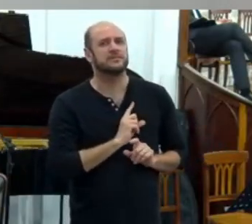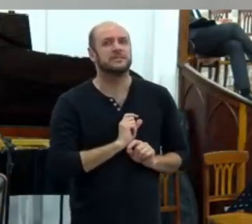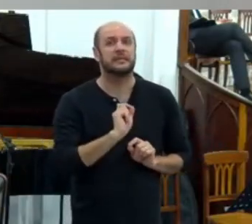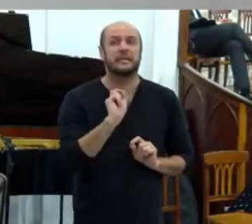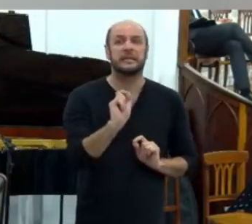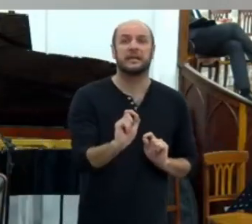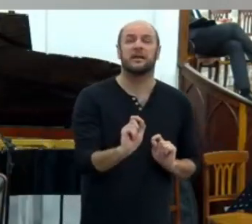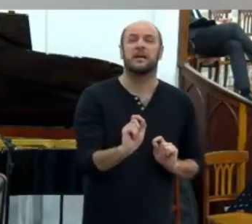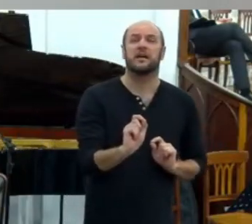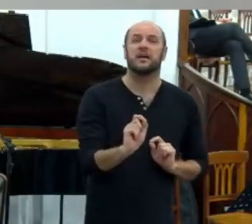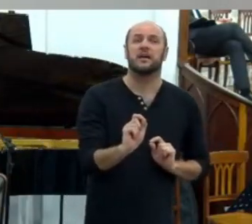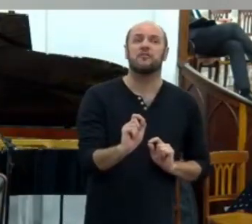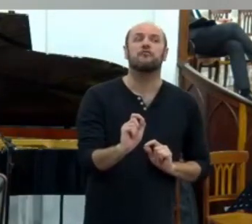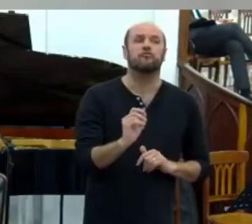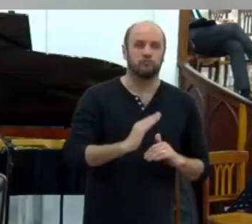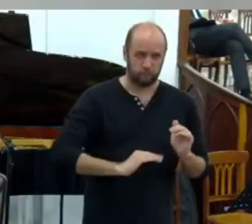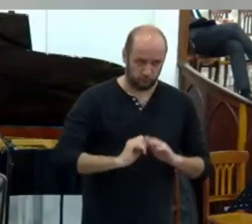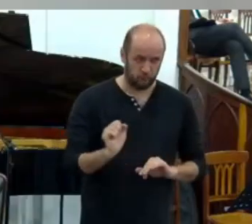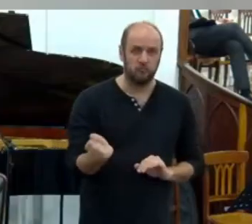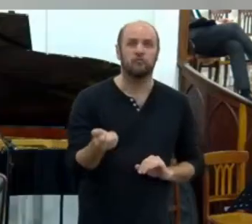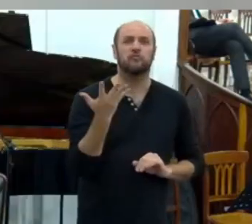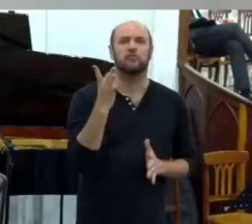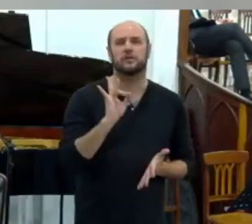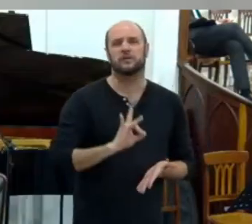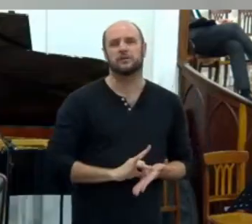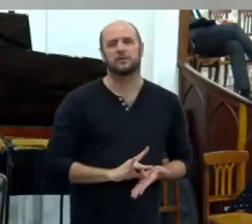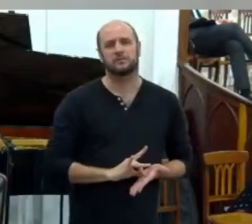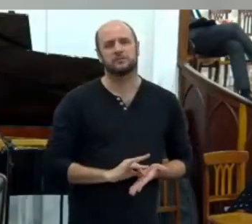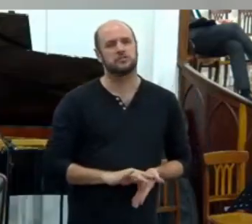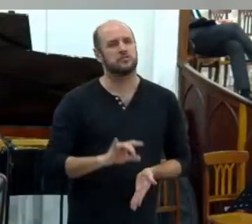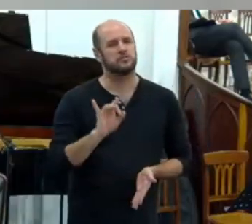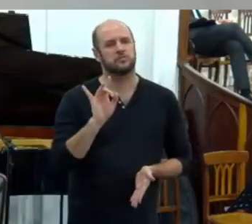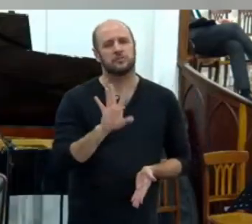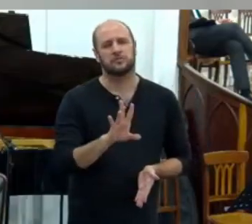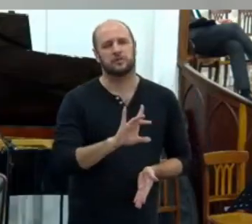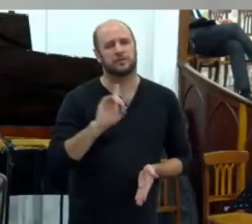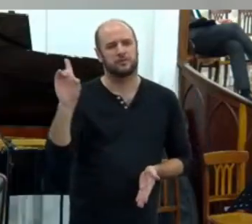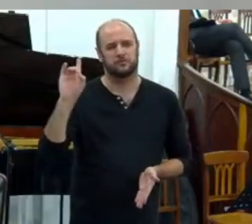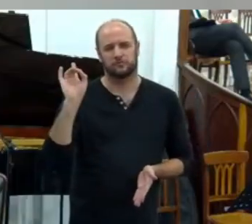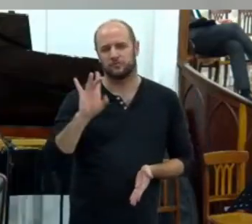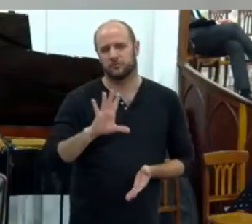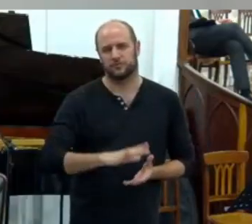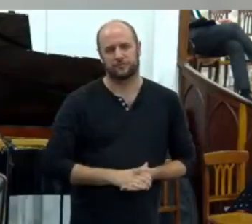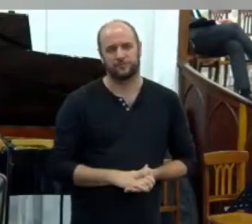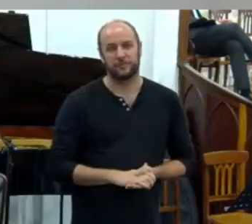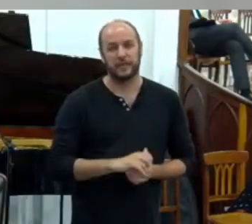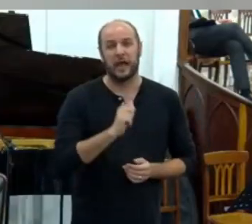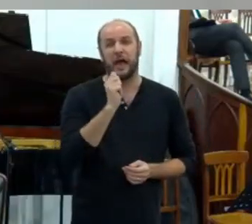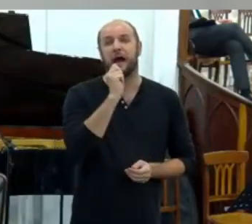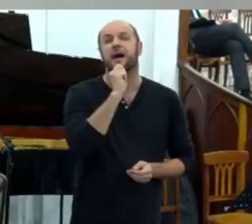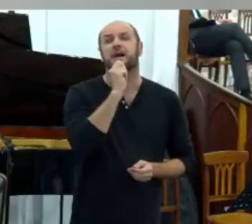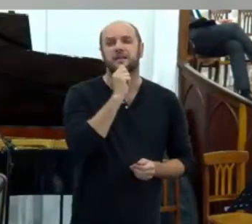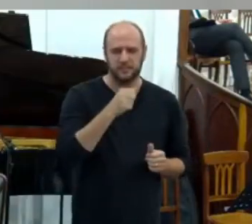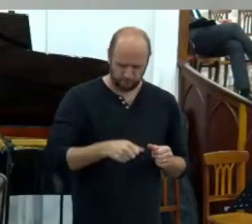vai se consumar somente no futuro. É algo que ainda permanece reservado